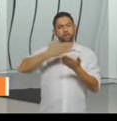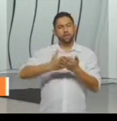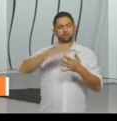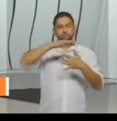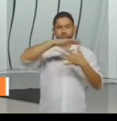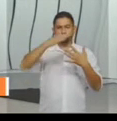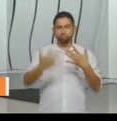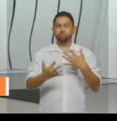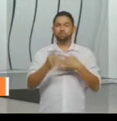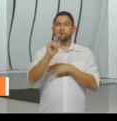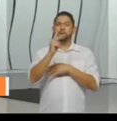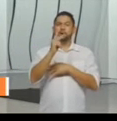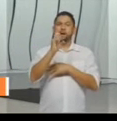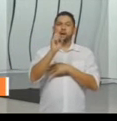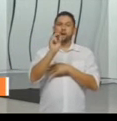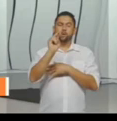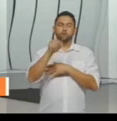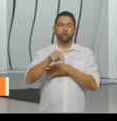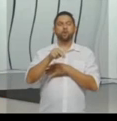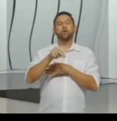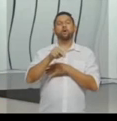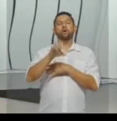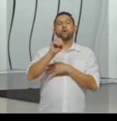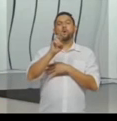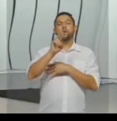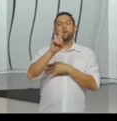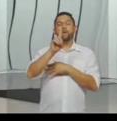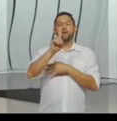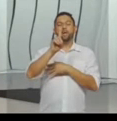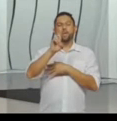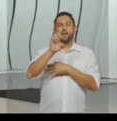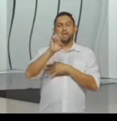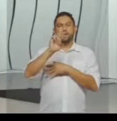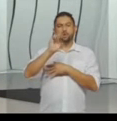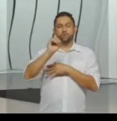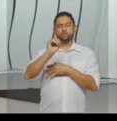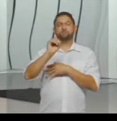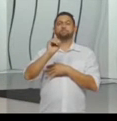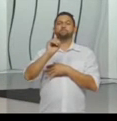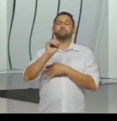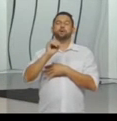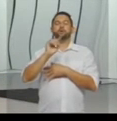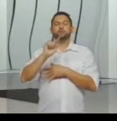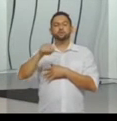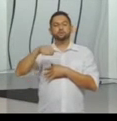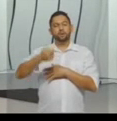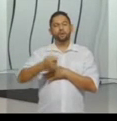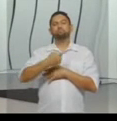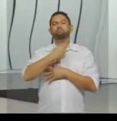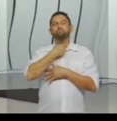nós vamos falar com você hoje, aluno do 7º ano do Ensino Fundamental, sobre o reino